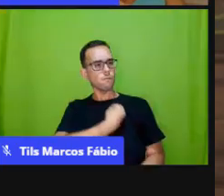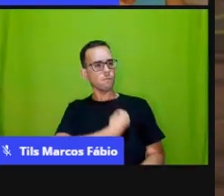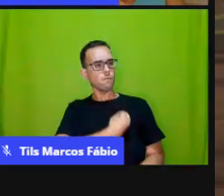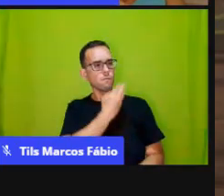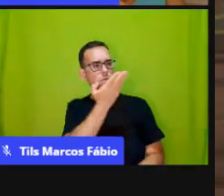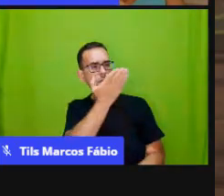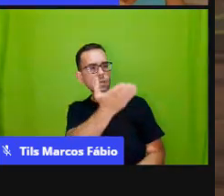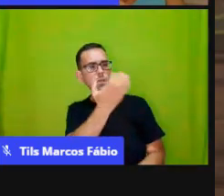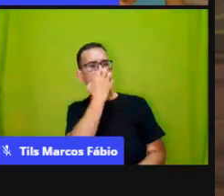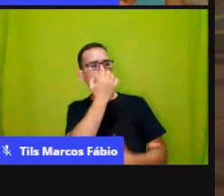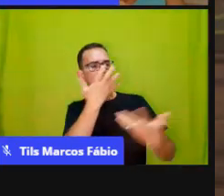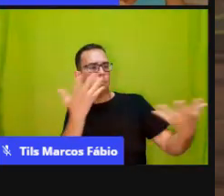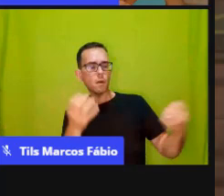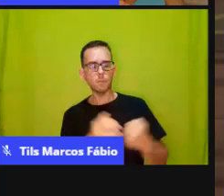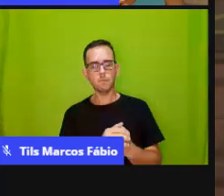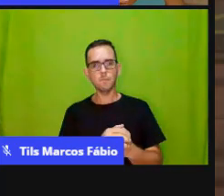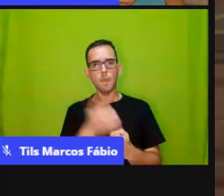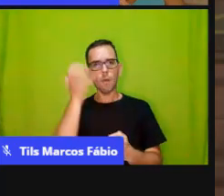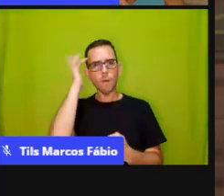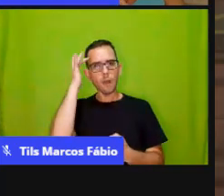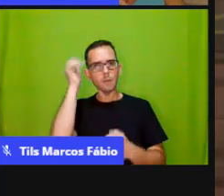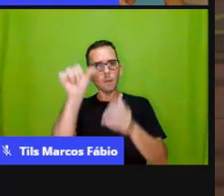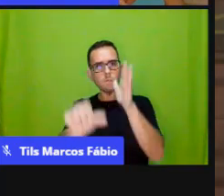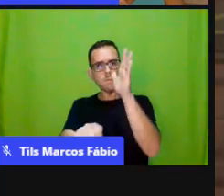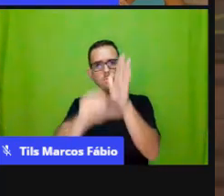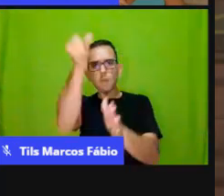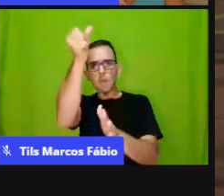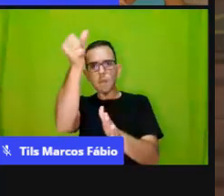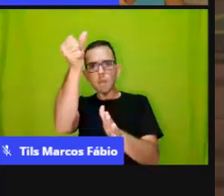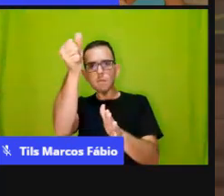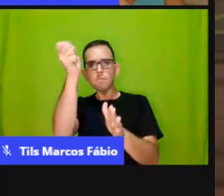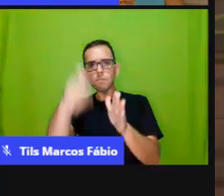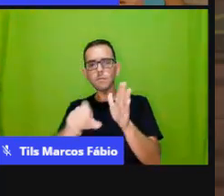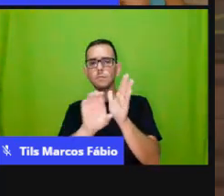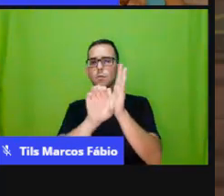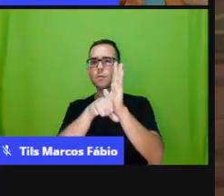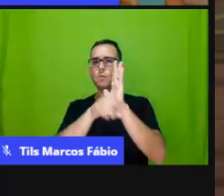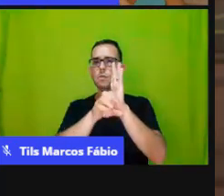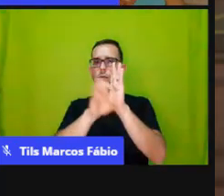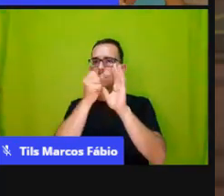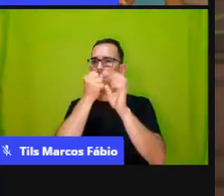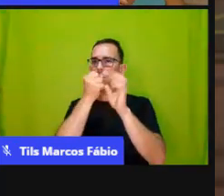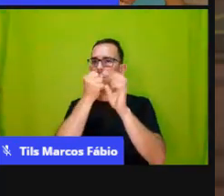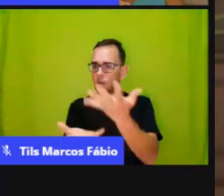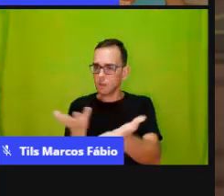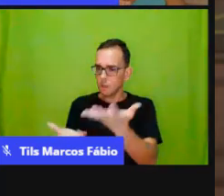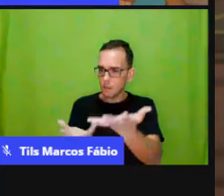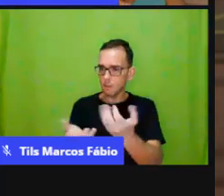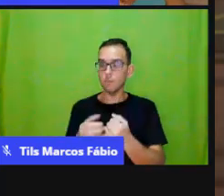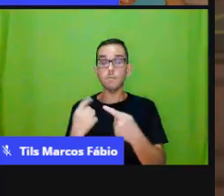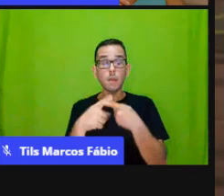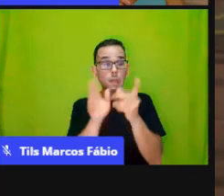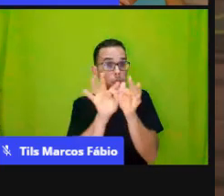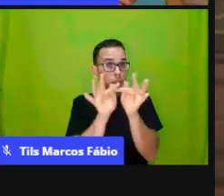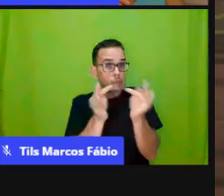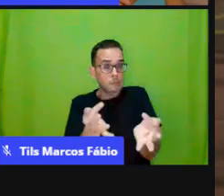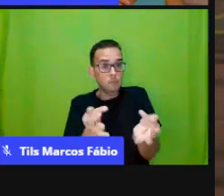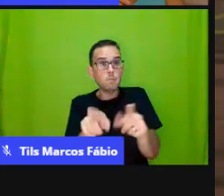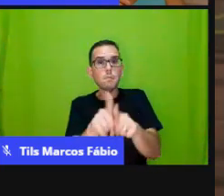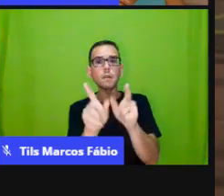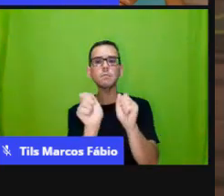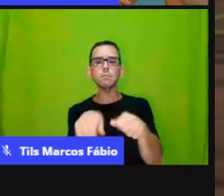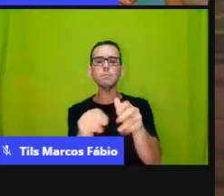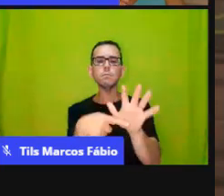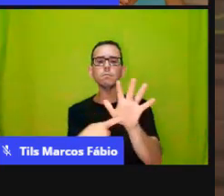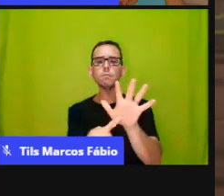interessante essa primeira avaliação conceitual de bem-estar, porque ela é simples, mas ela mostra para nós uma